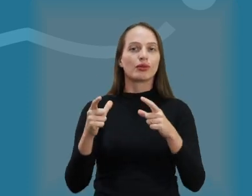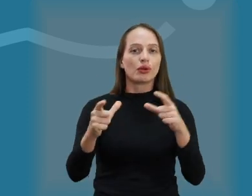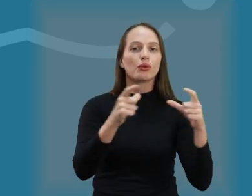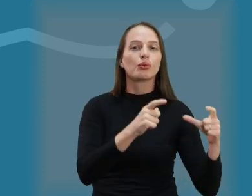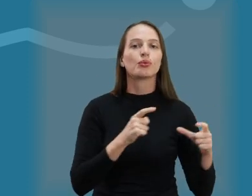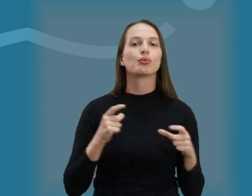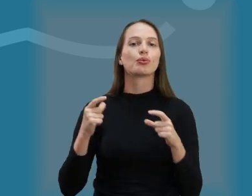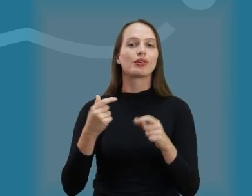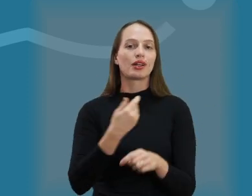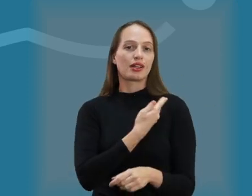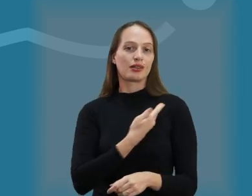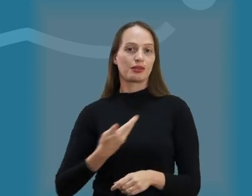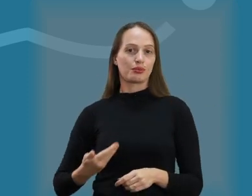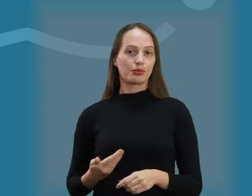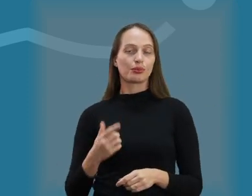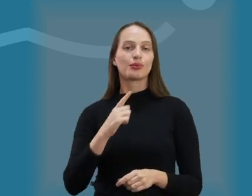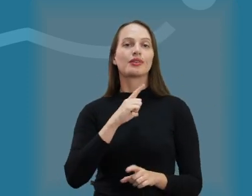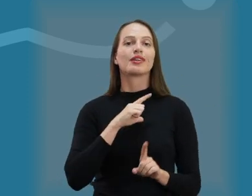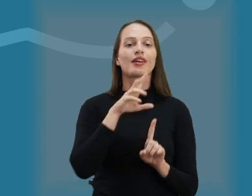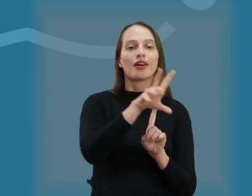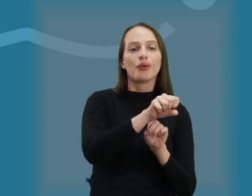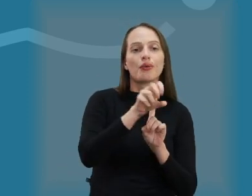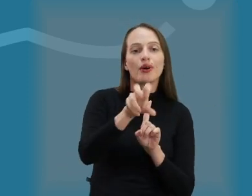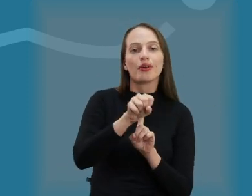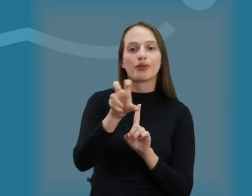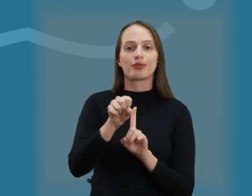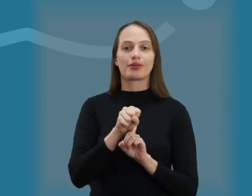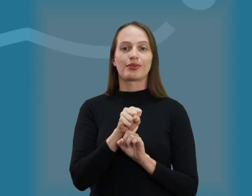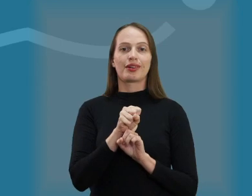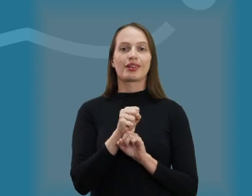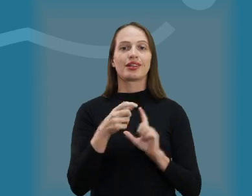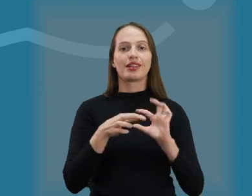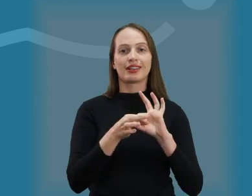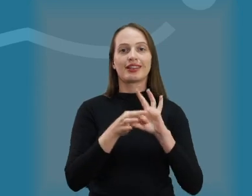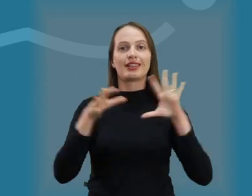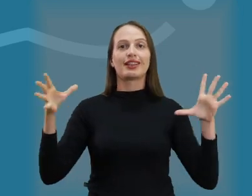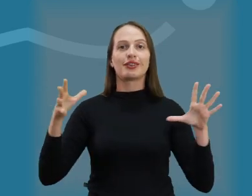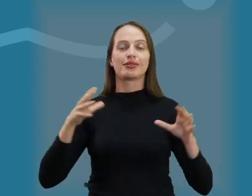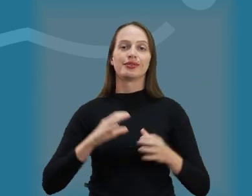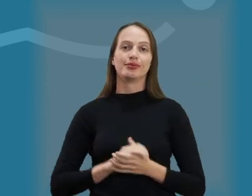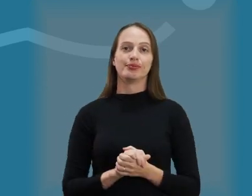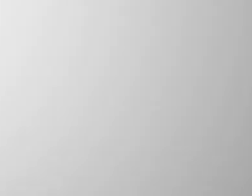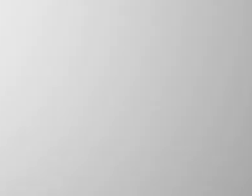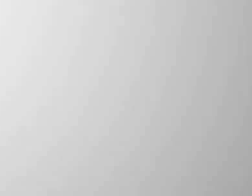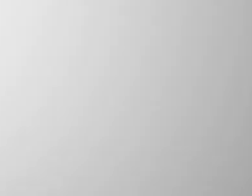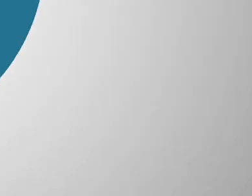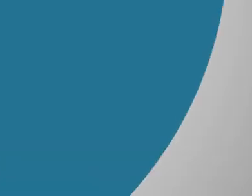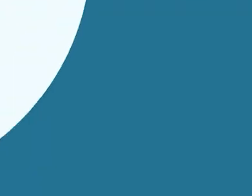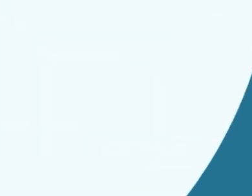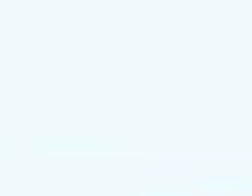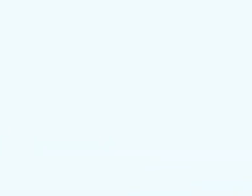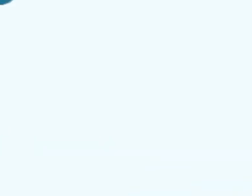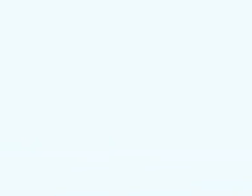nós estamos enviando pra prefeitura e Esperamos que ele seja implantado na nossa cidade em todos os espaços